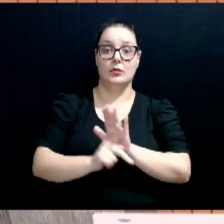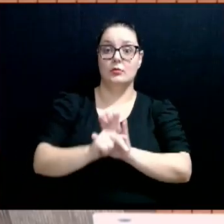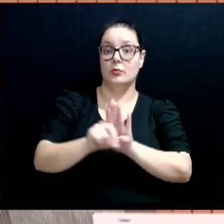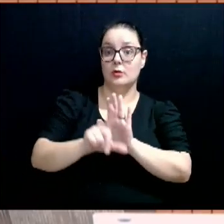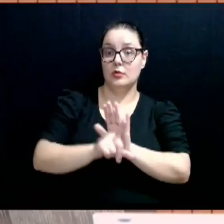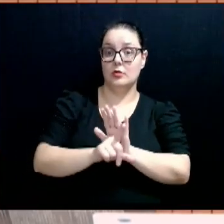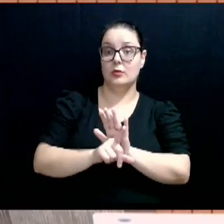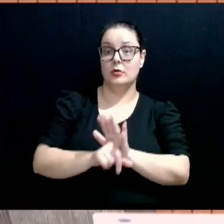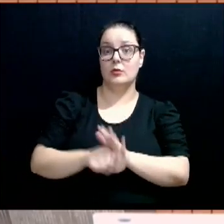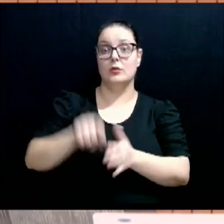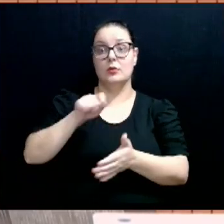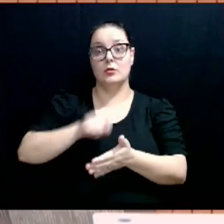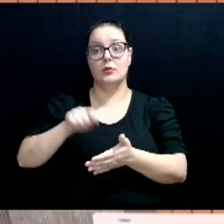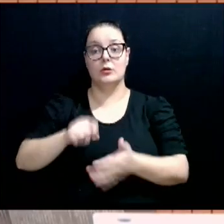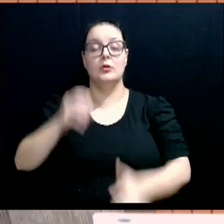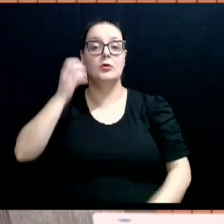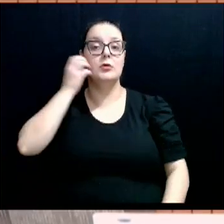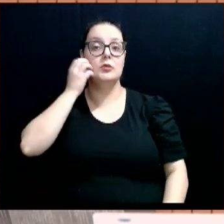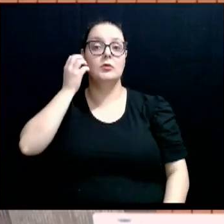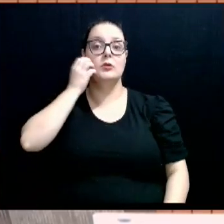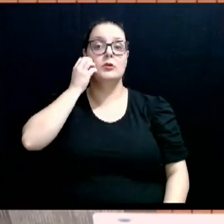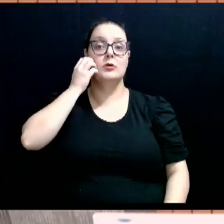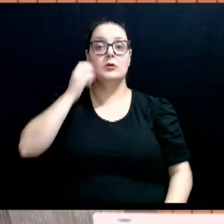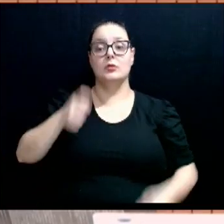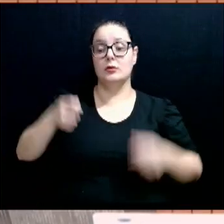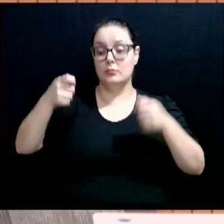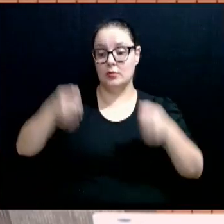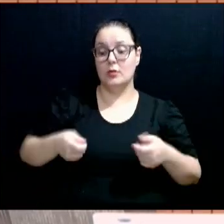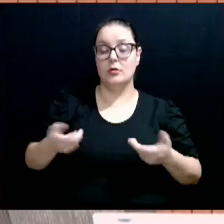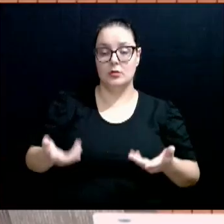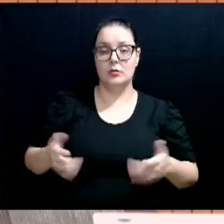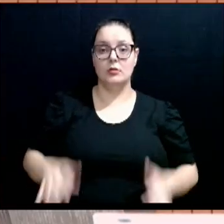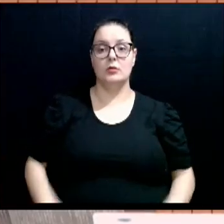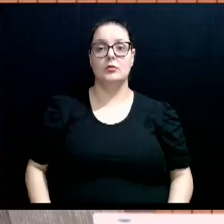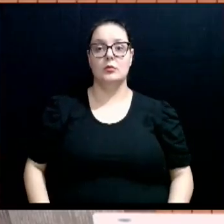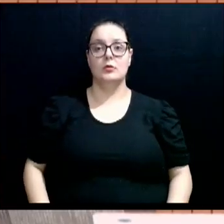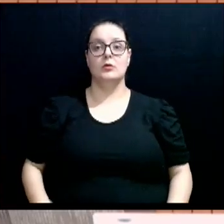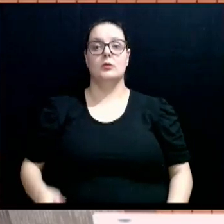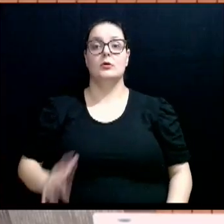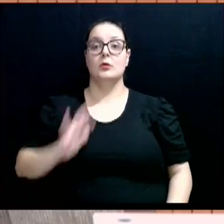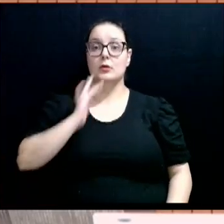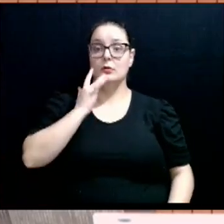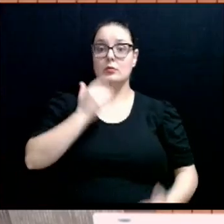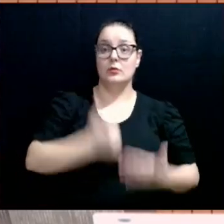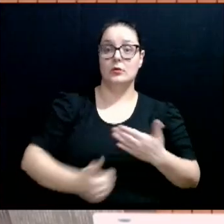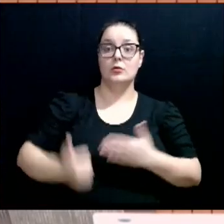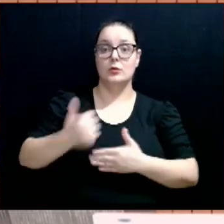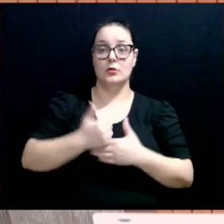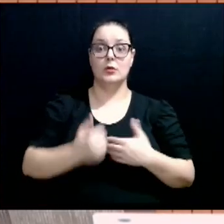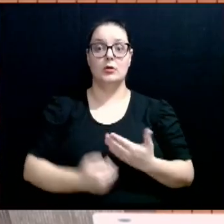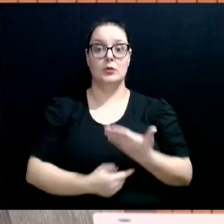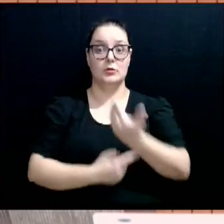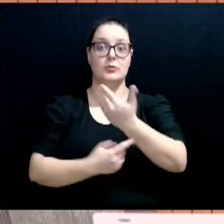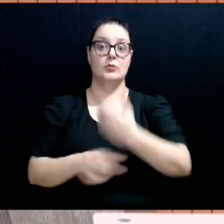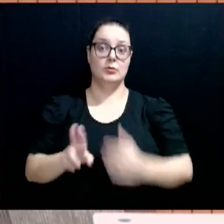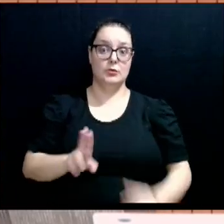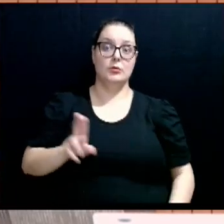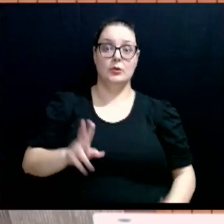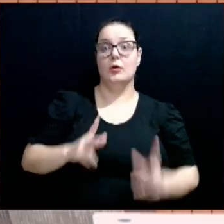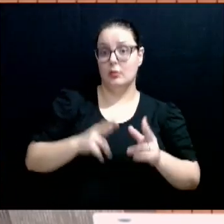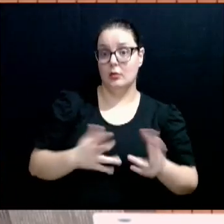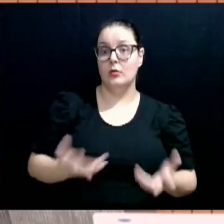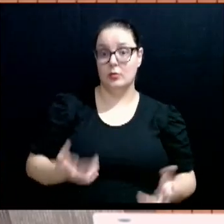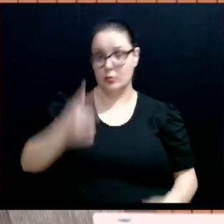vereador Igor Diego, que estabelece aí a priorização de uso de tecnologia, conforme aí o próprio